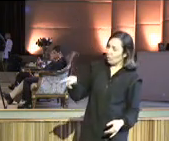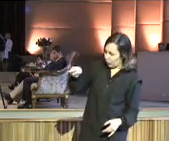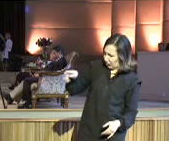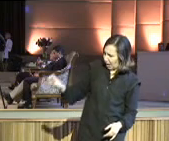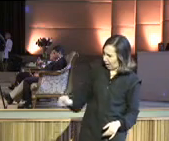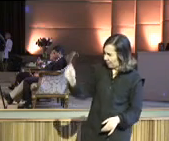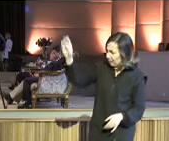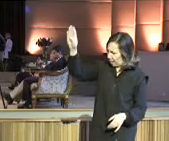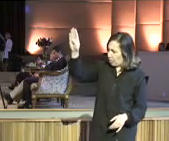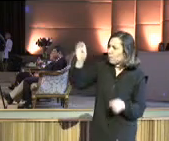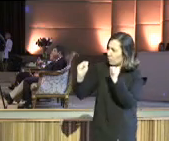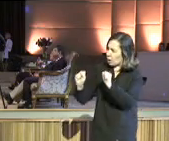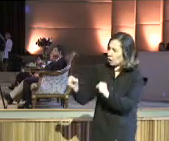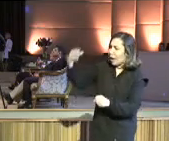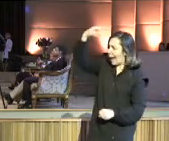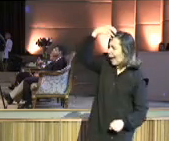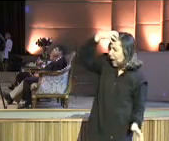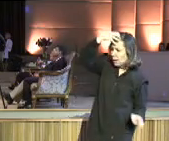reino.